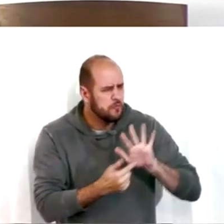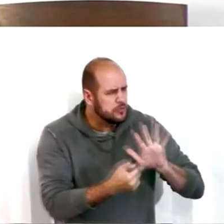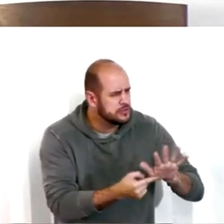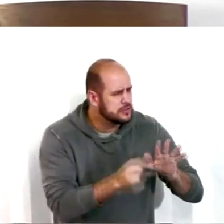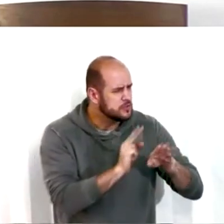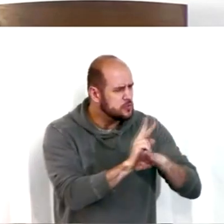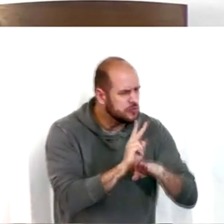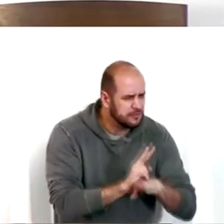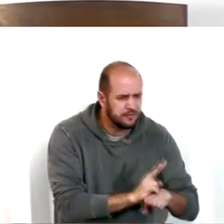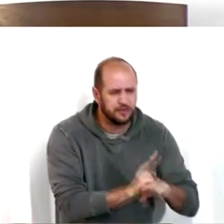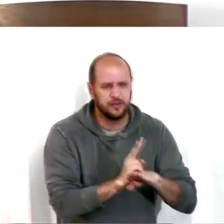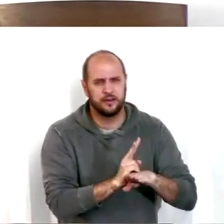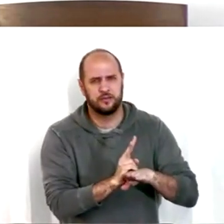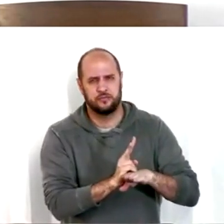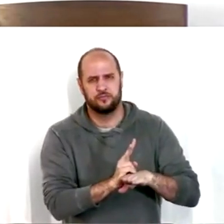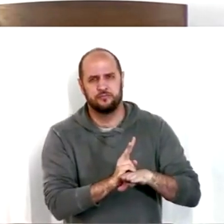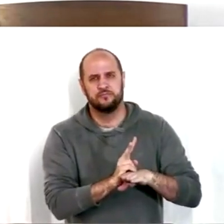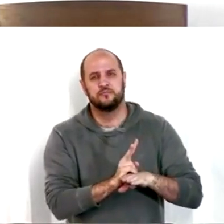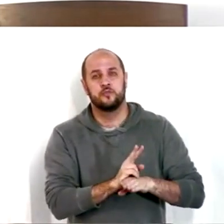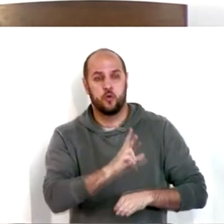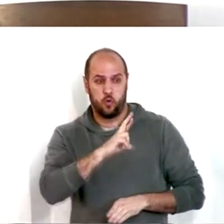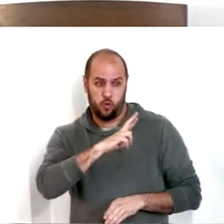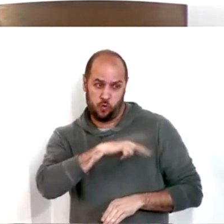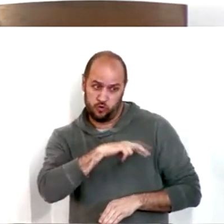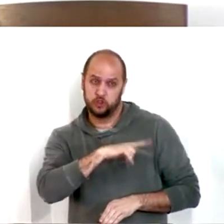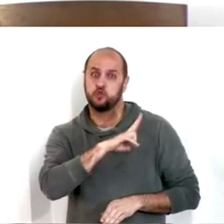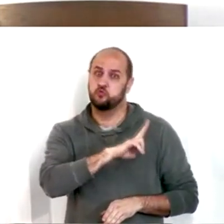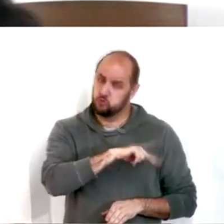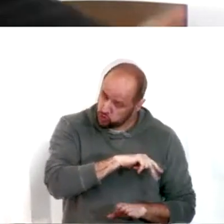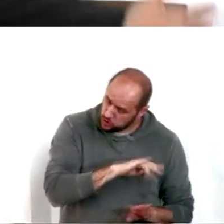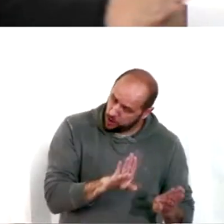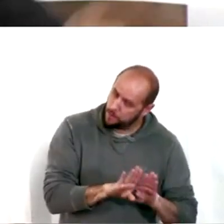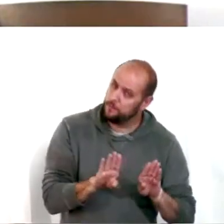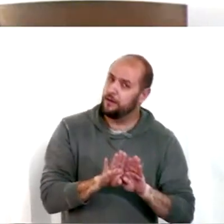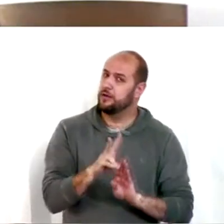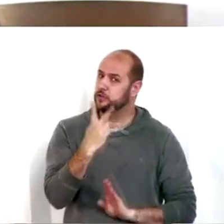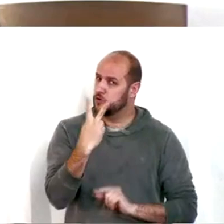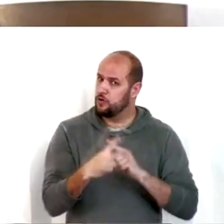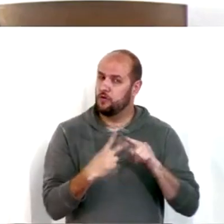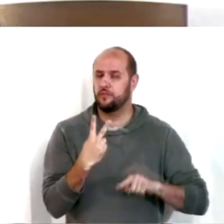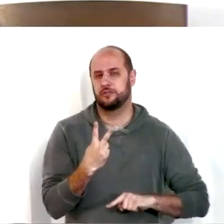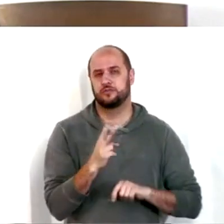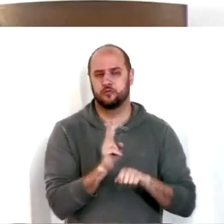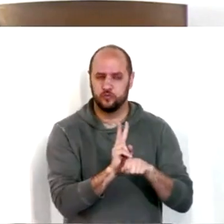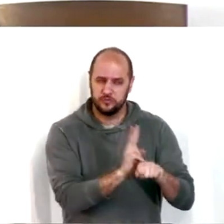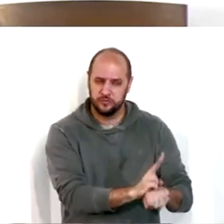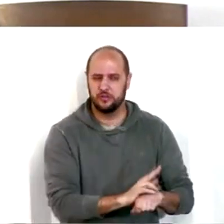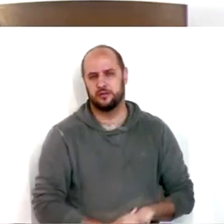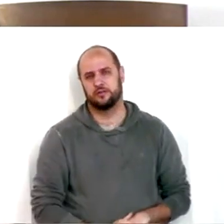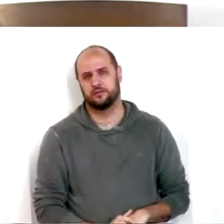não simplesmente por Ruth, mas também por Noemi. Boaz é um notável exemplo de um homem